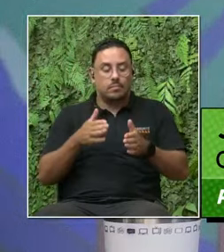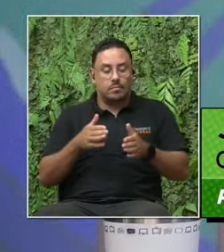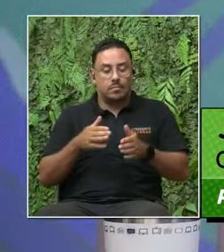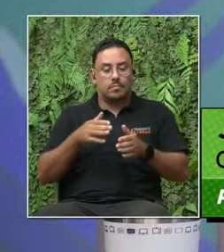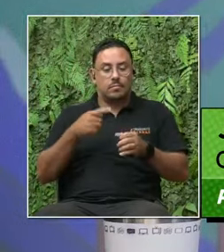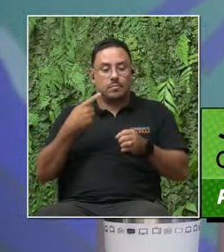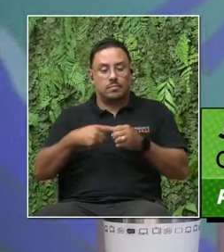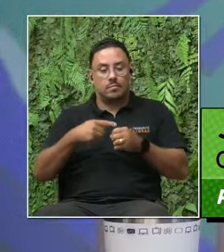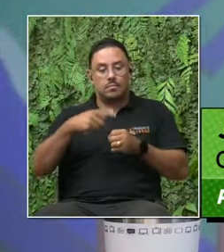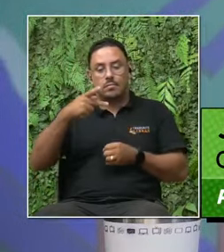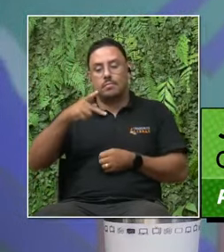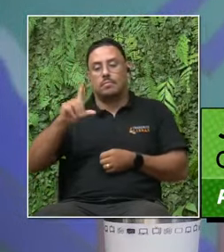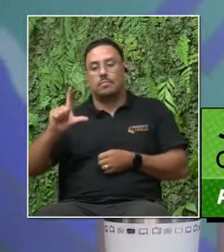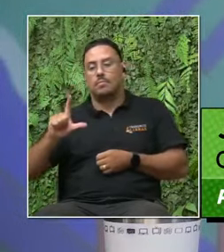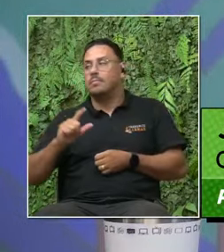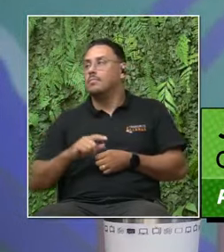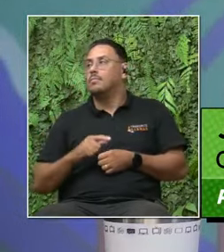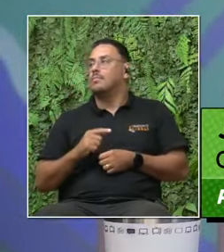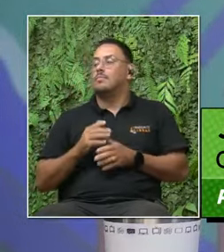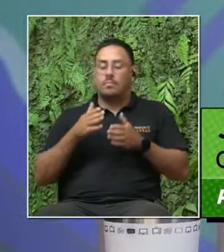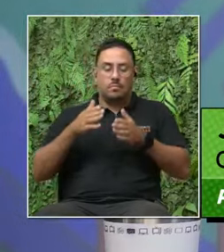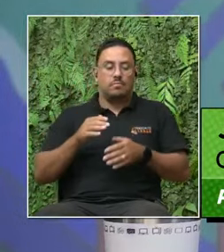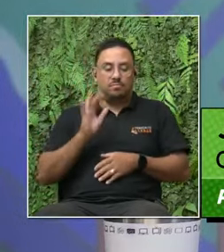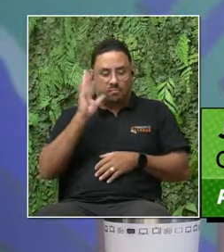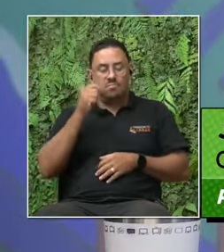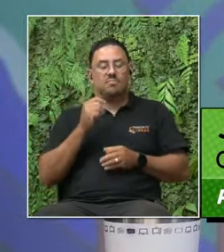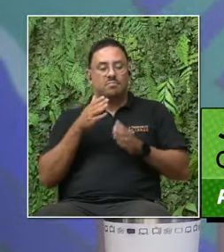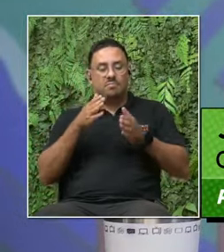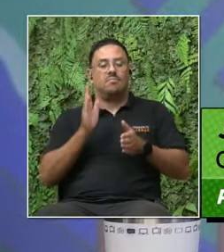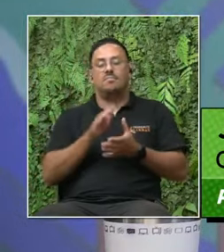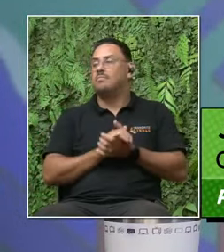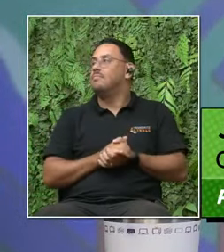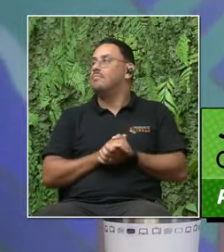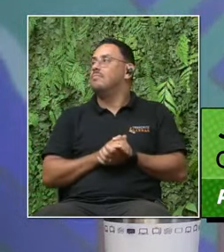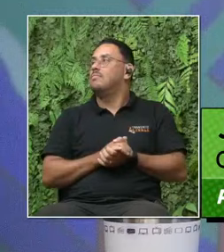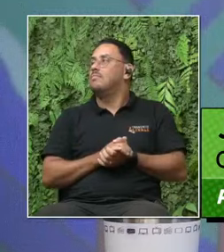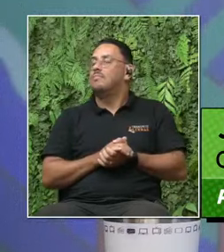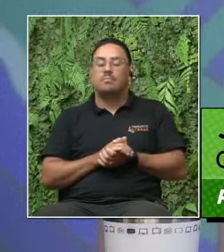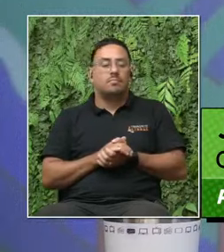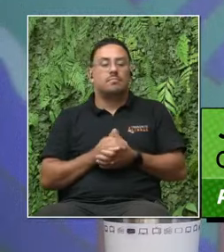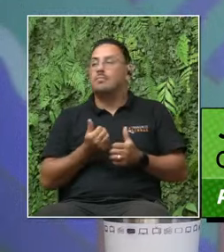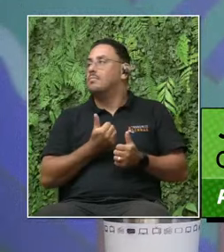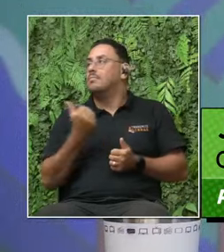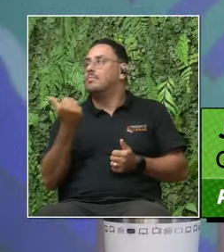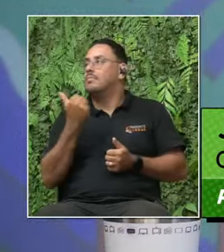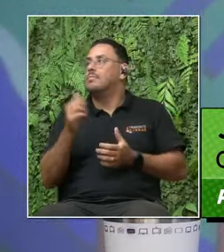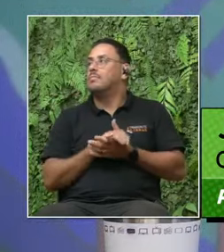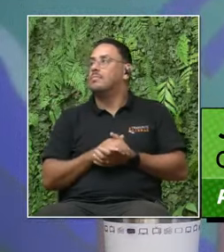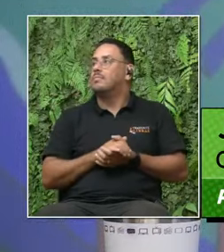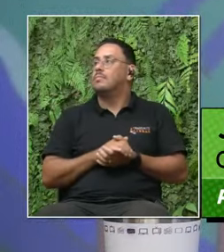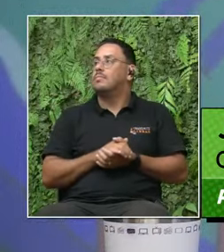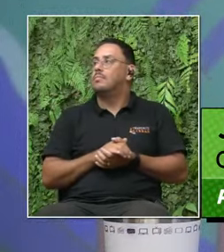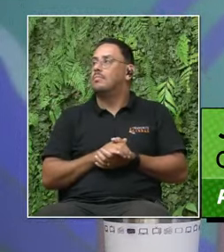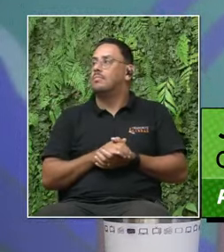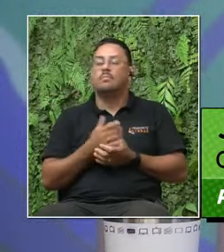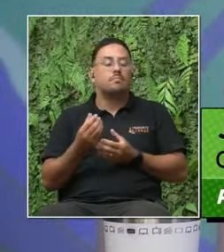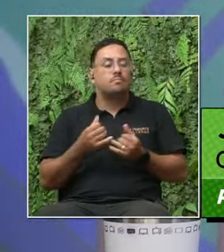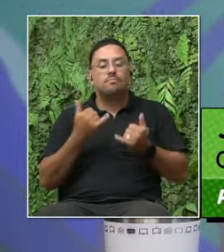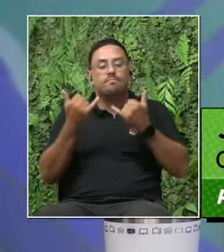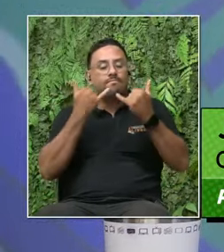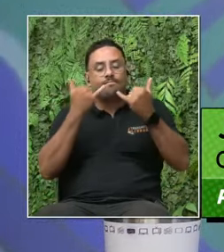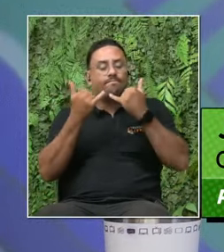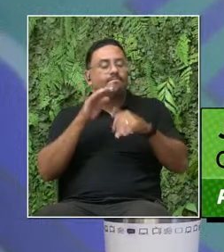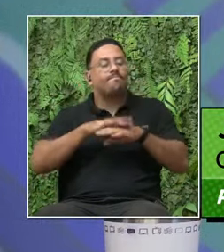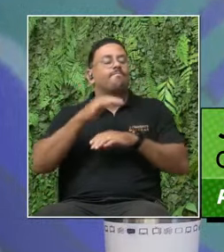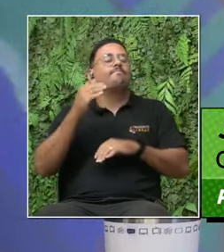isso é isso Taliban não já Dev est lá U não de car ele traz informações Aliás não tem